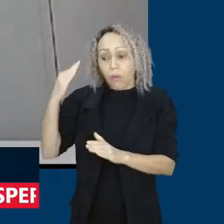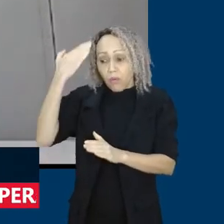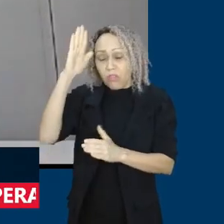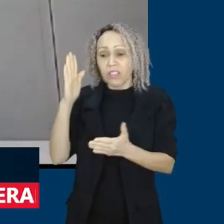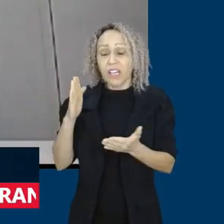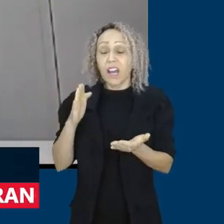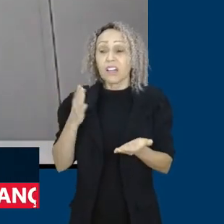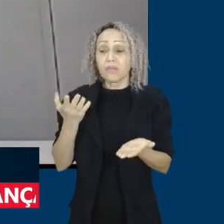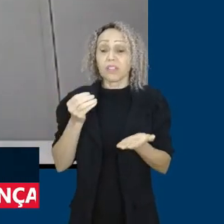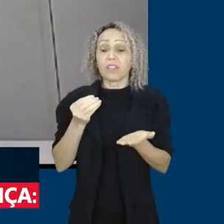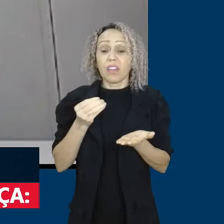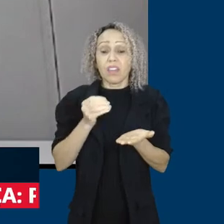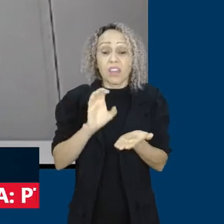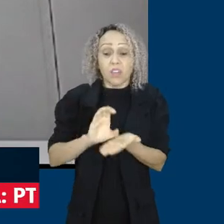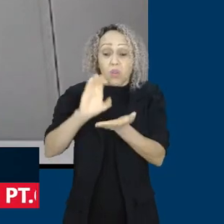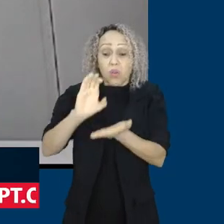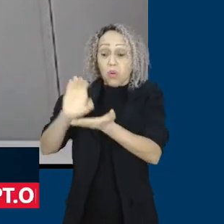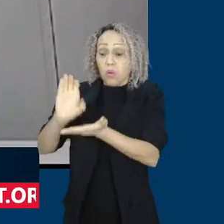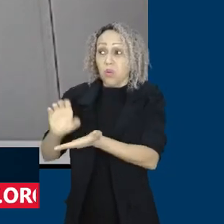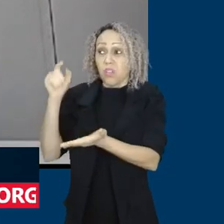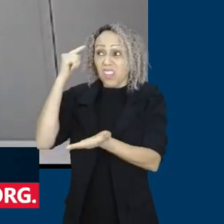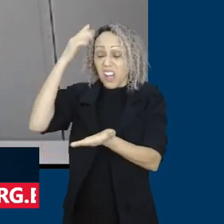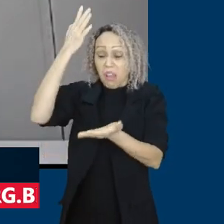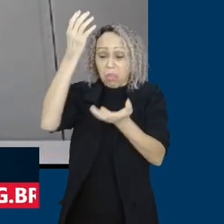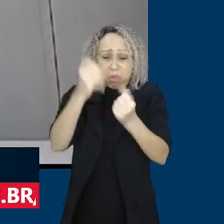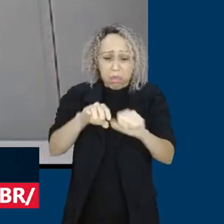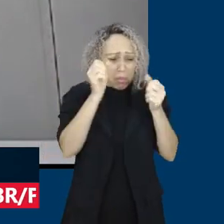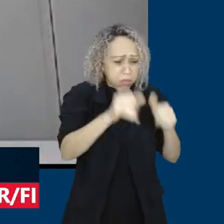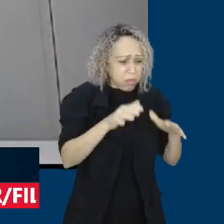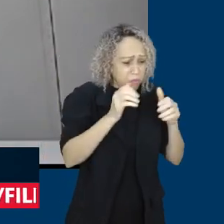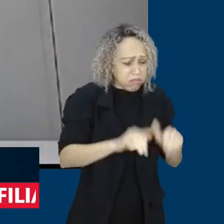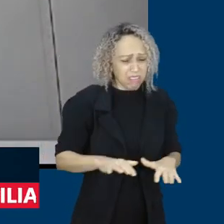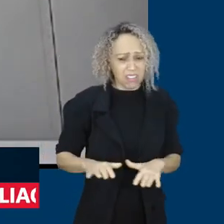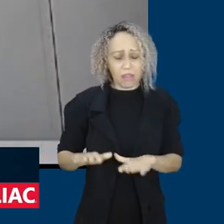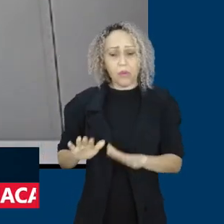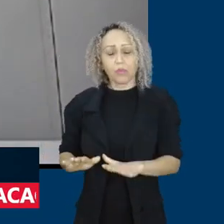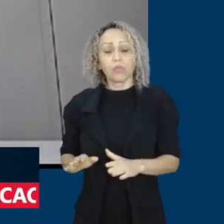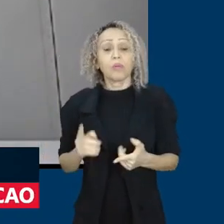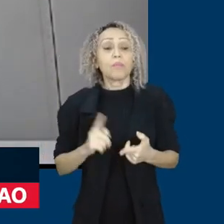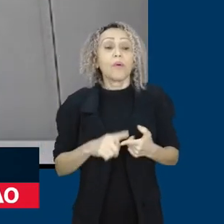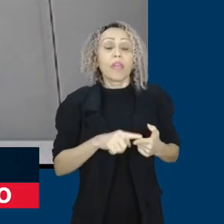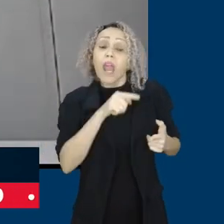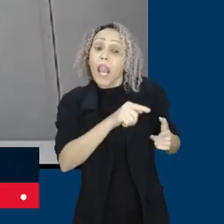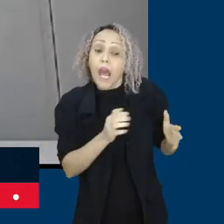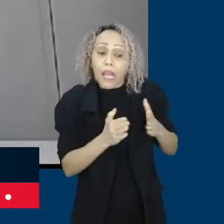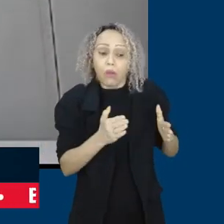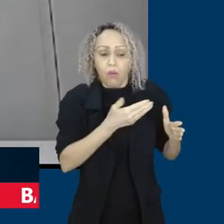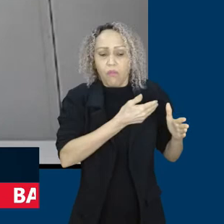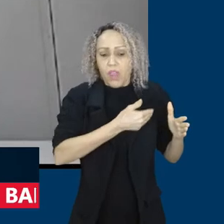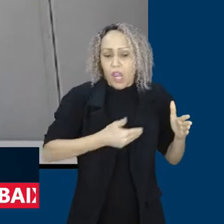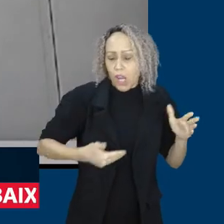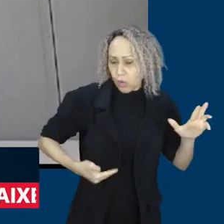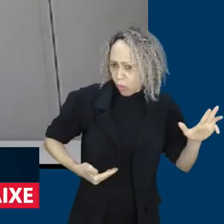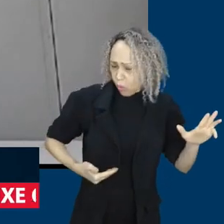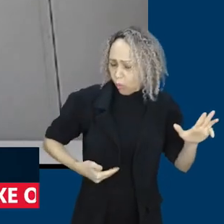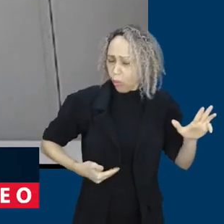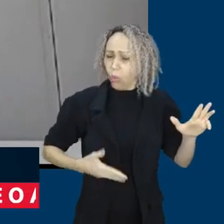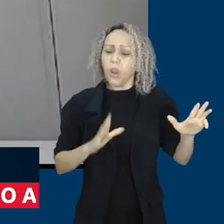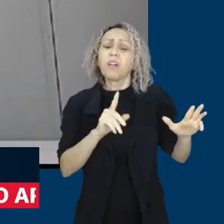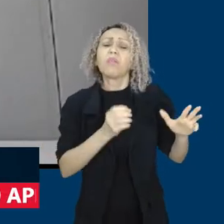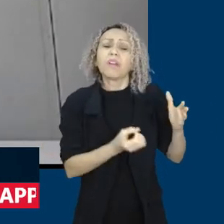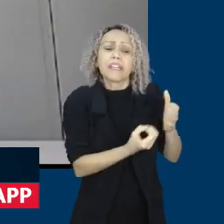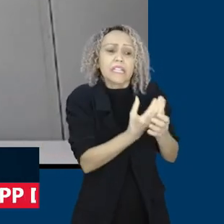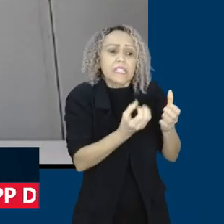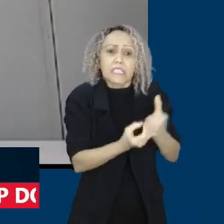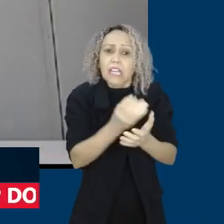Popular se alargou a participação social instituindo várias canais de participação com umas conferências as mesas